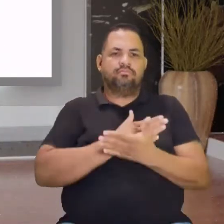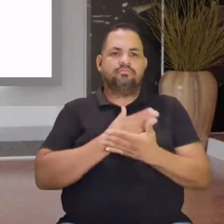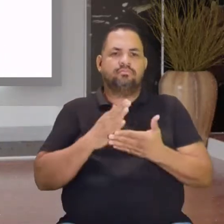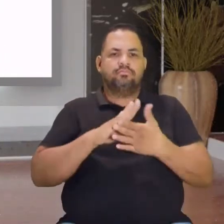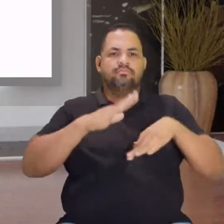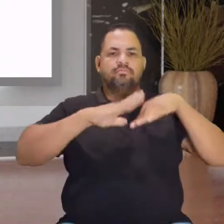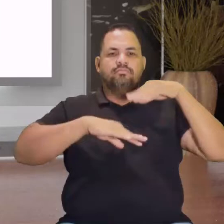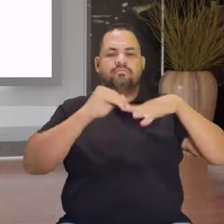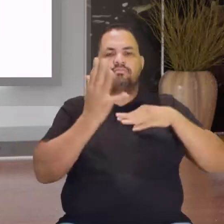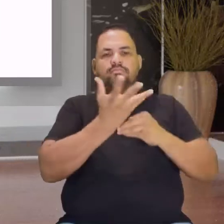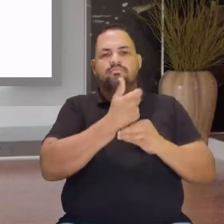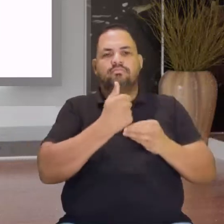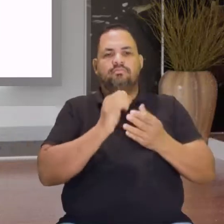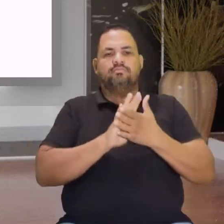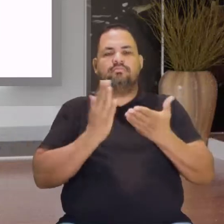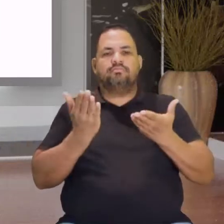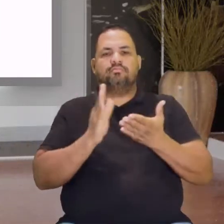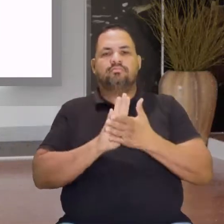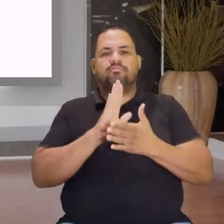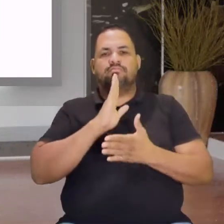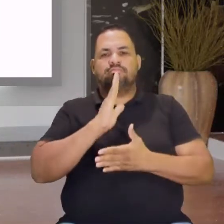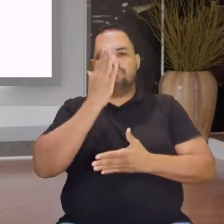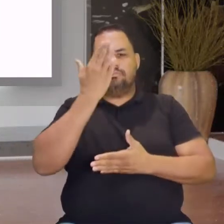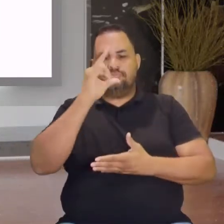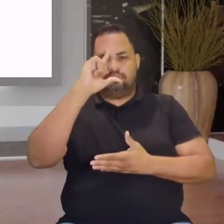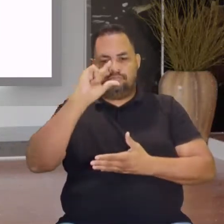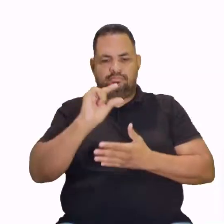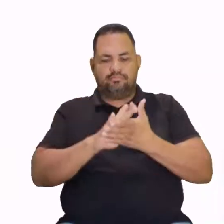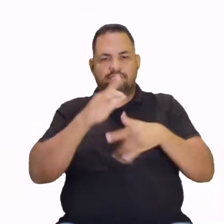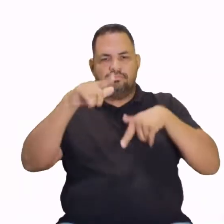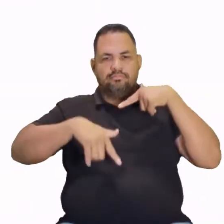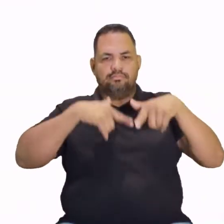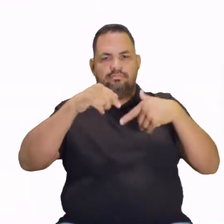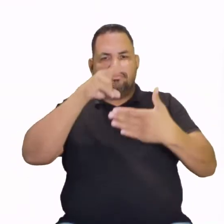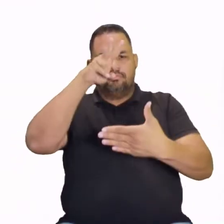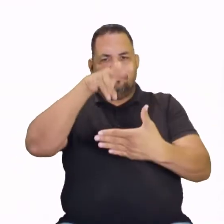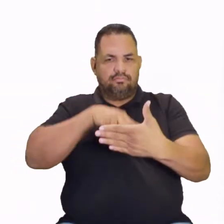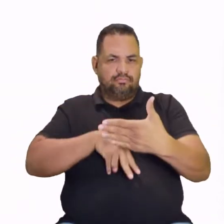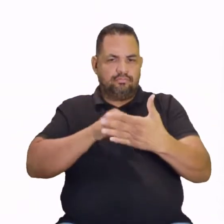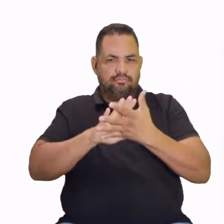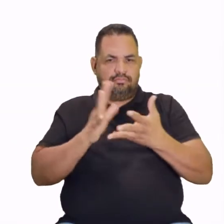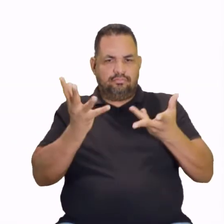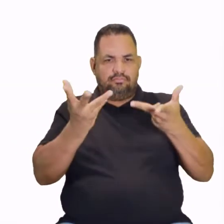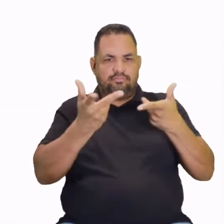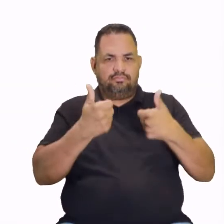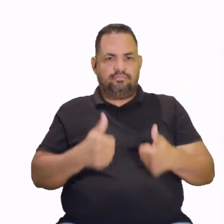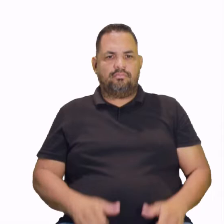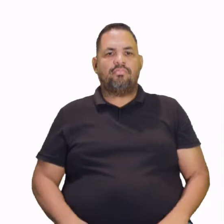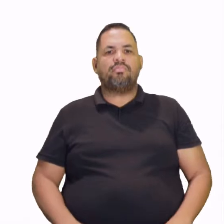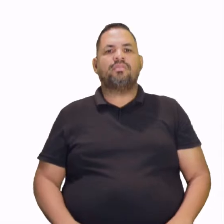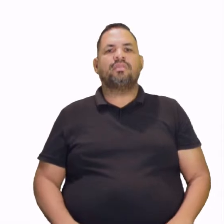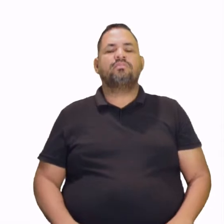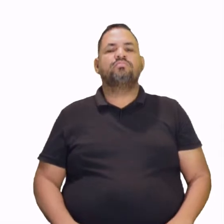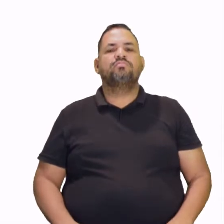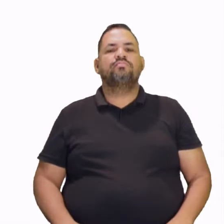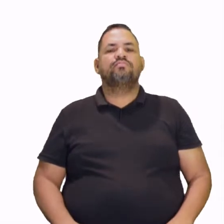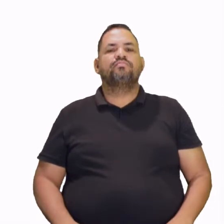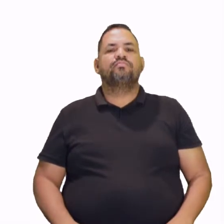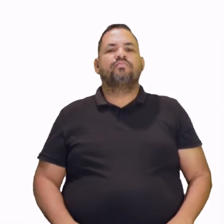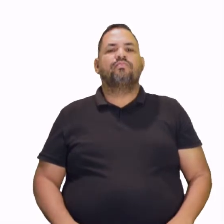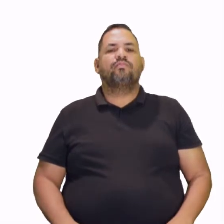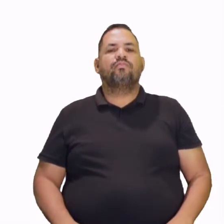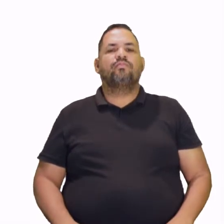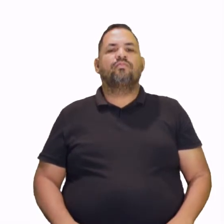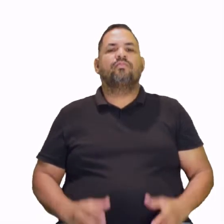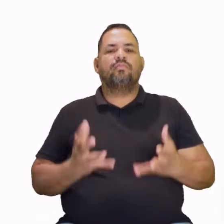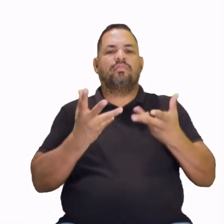esses artistas, aí, conhecer um pouco dos trabalhos deles. Então, vamos fazer a leitura das habilidades? Vamos lá.